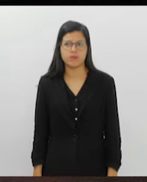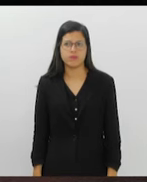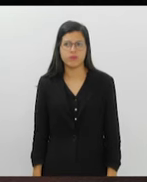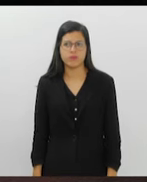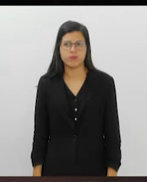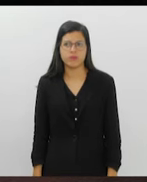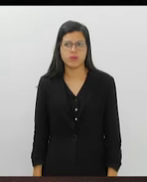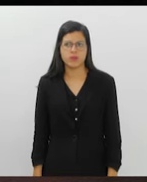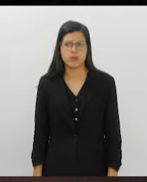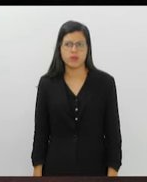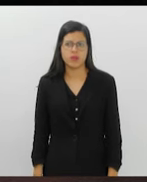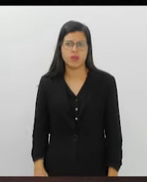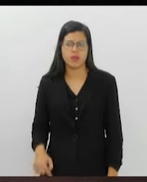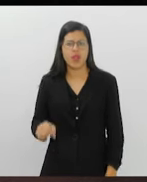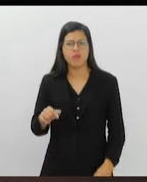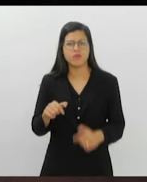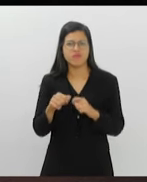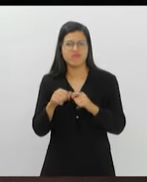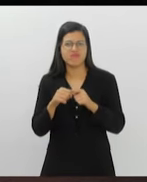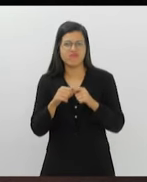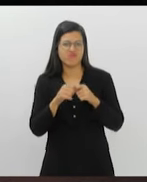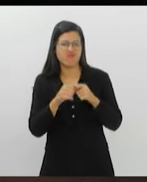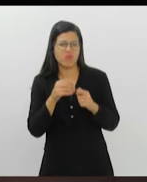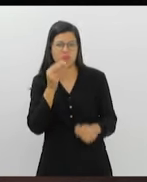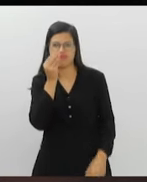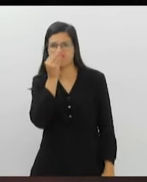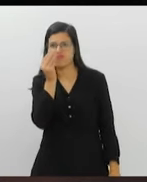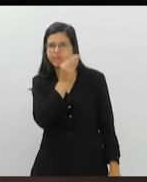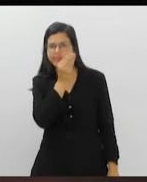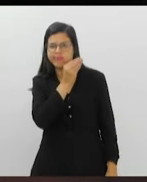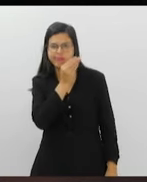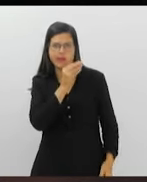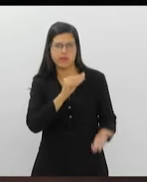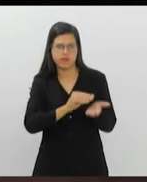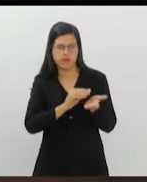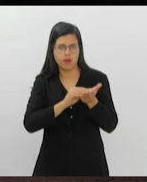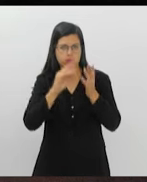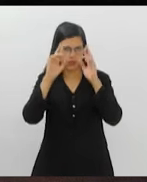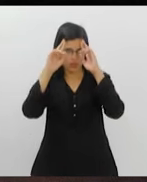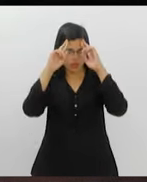é tratado com total descaso e desrespeito.